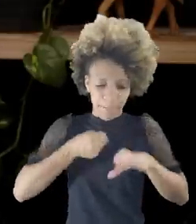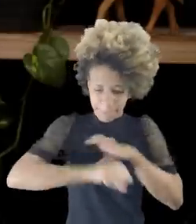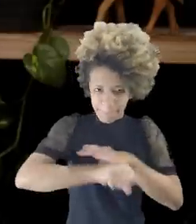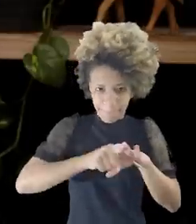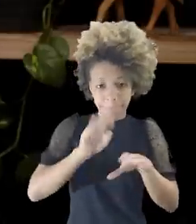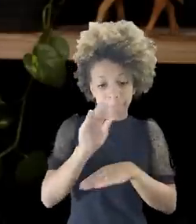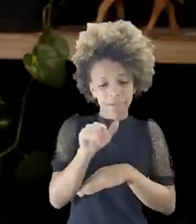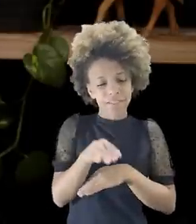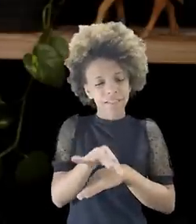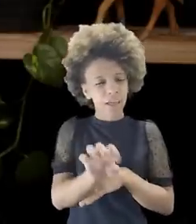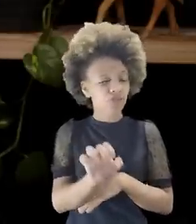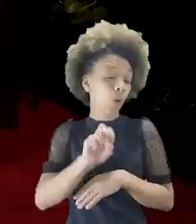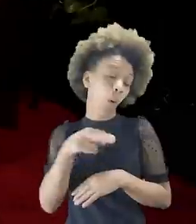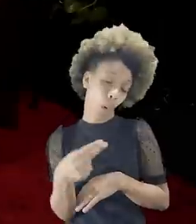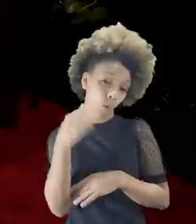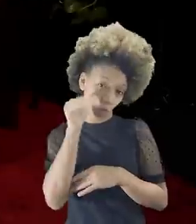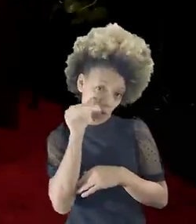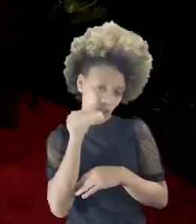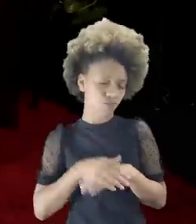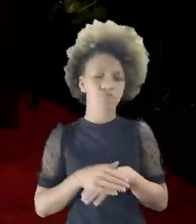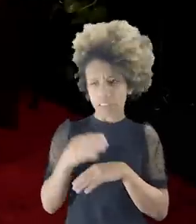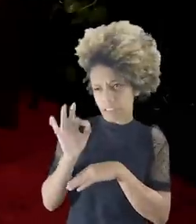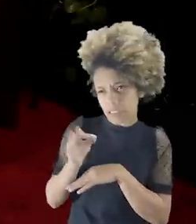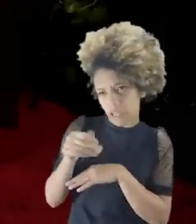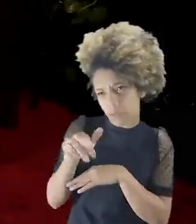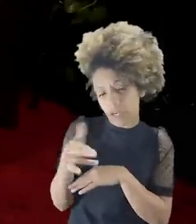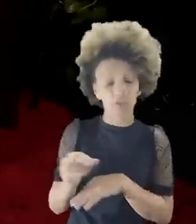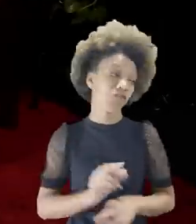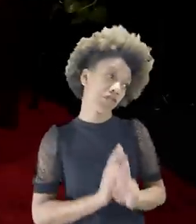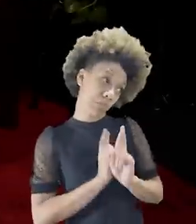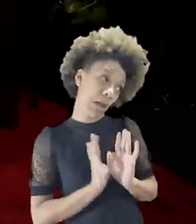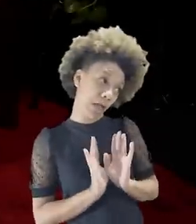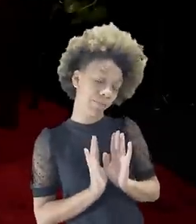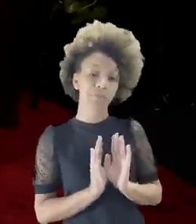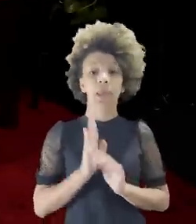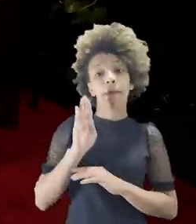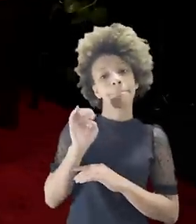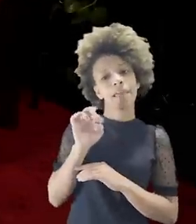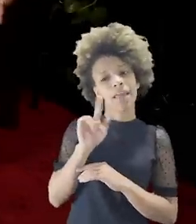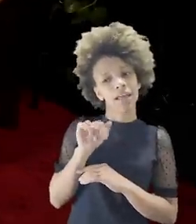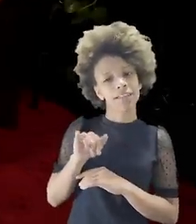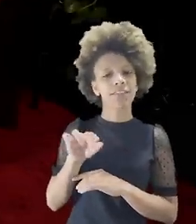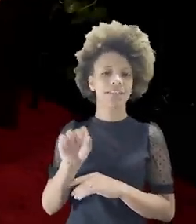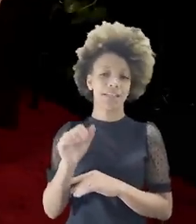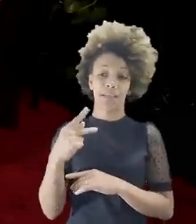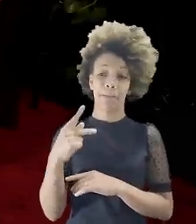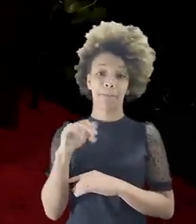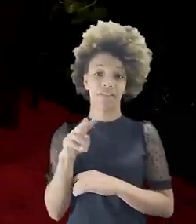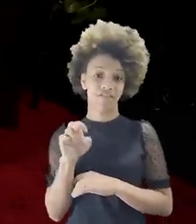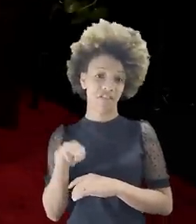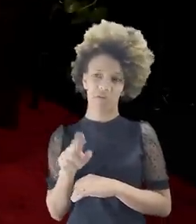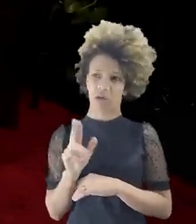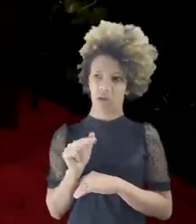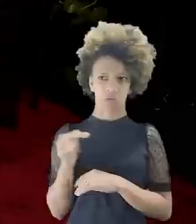curiosidades sobre o tema certo Marcão eu acho que talvez não inclusive Beatriz Pavel que nunca vem nos estúdios